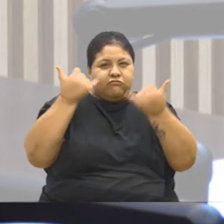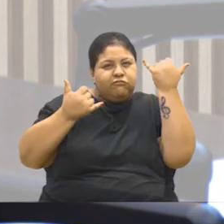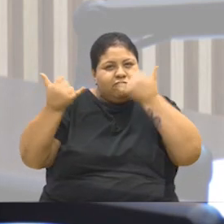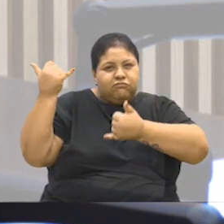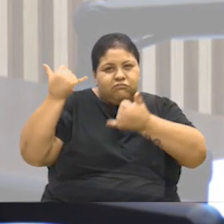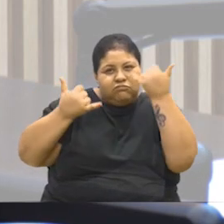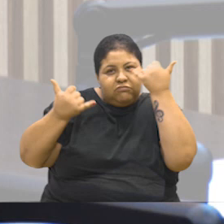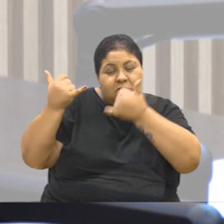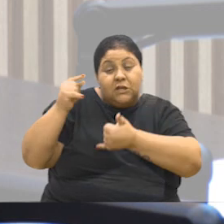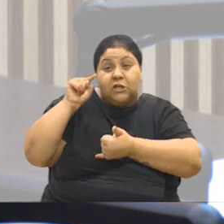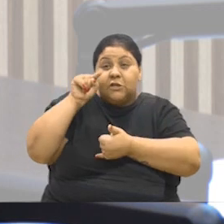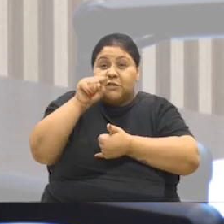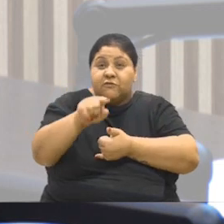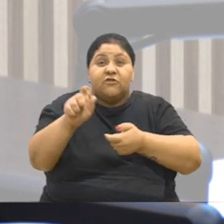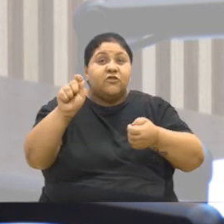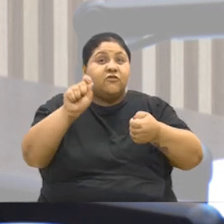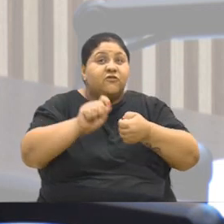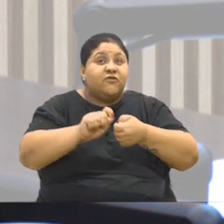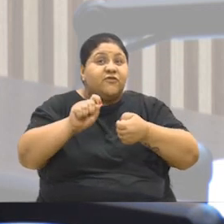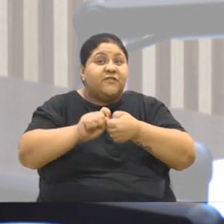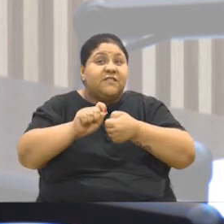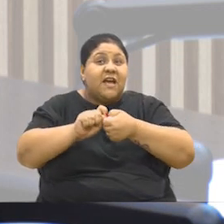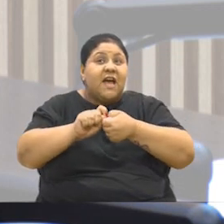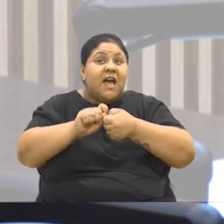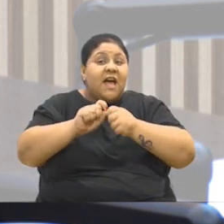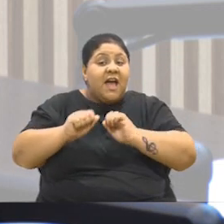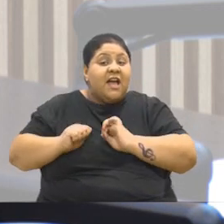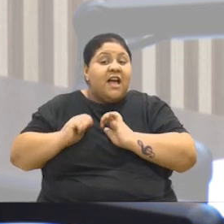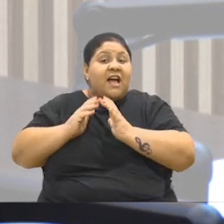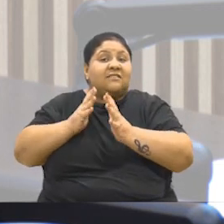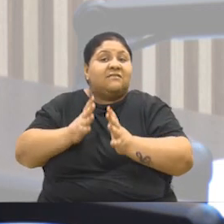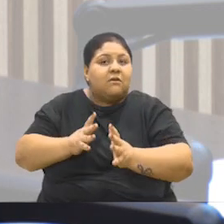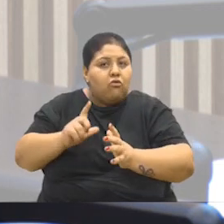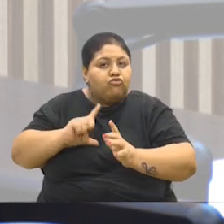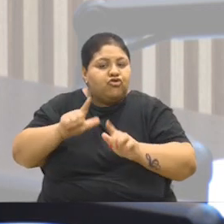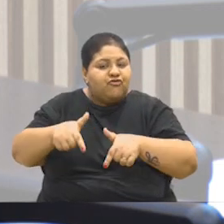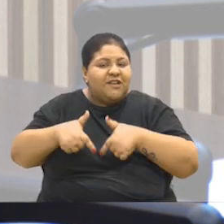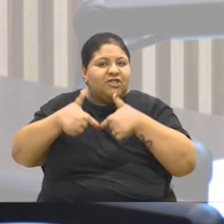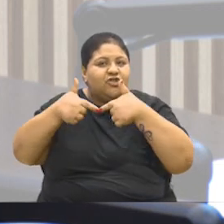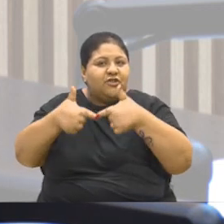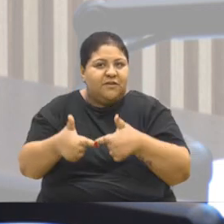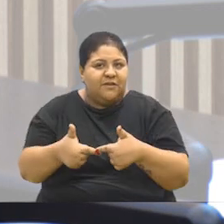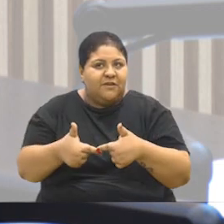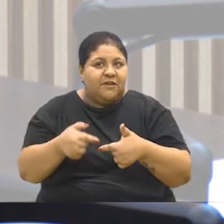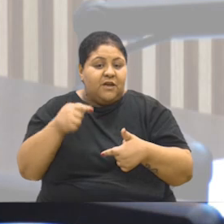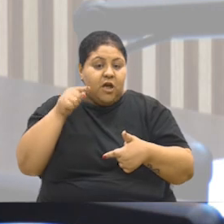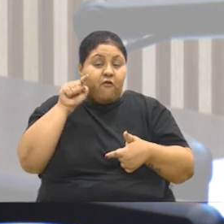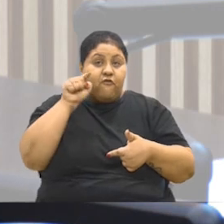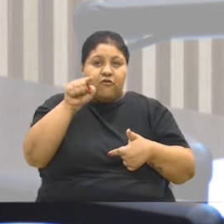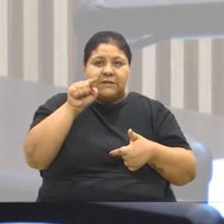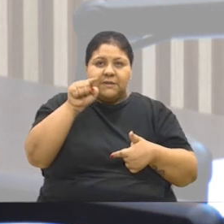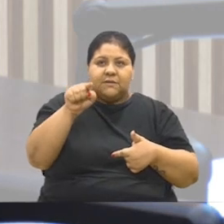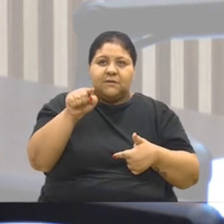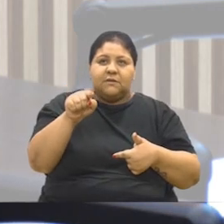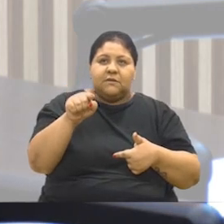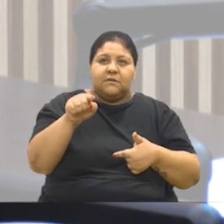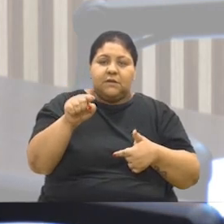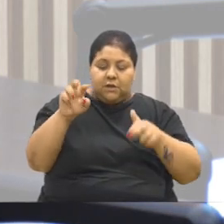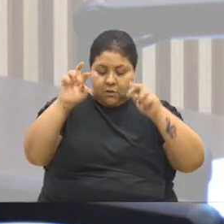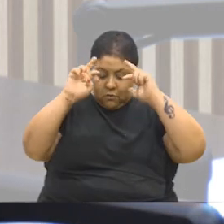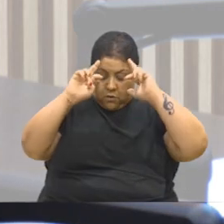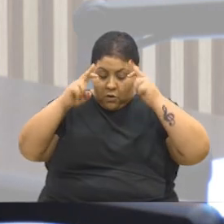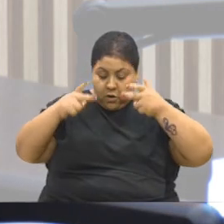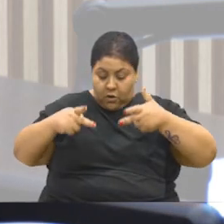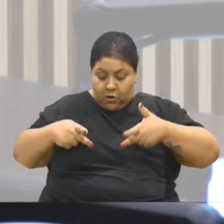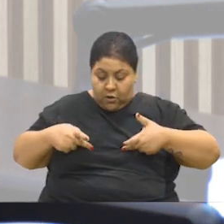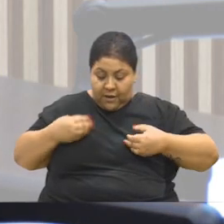essa informação vem se você realmente fizer a tua parte. Então, é sobre isso. É sobre você